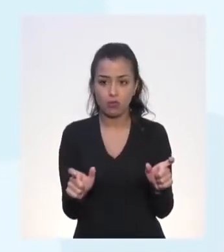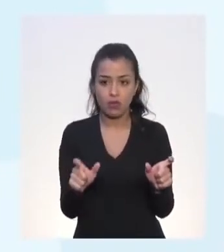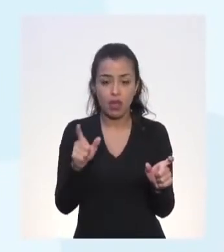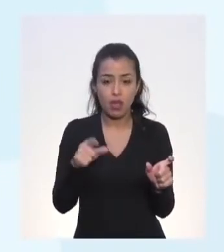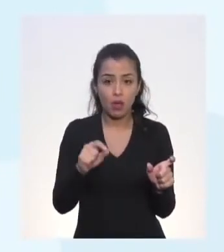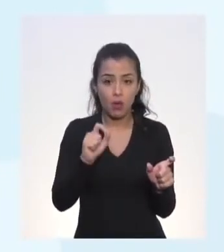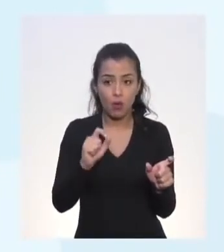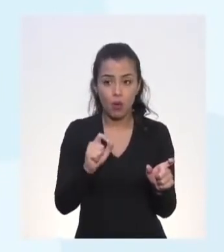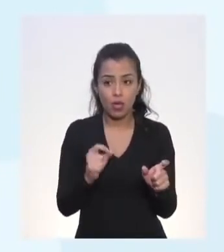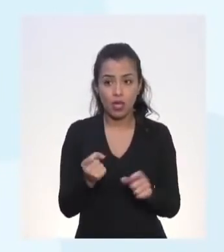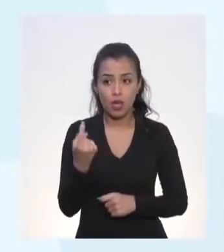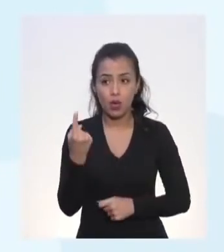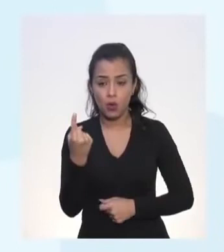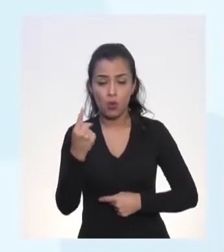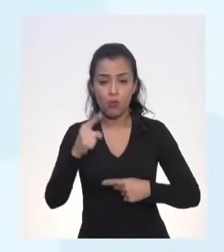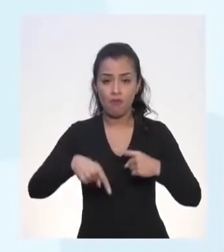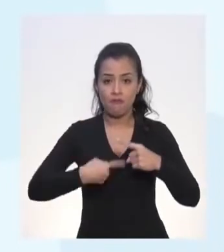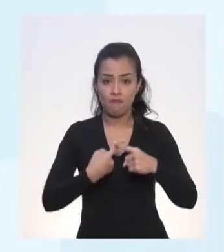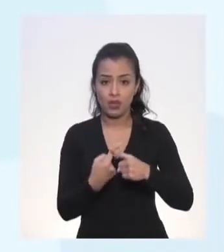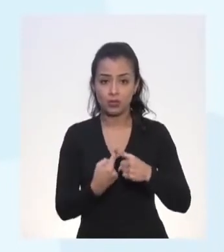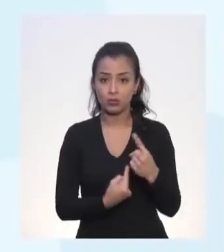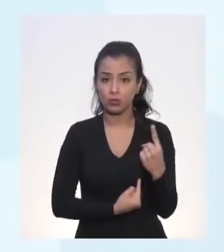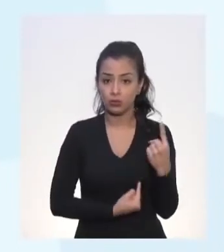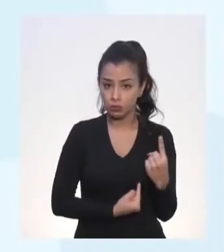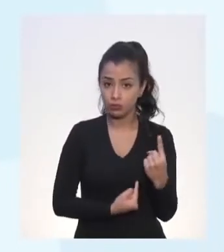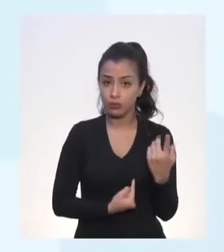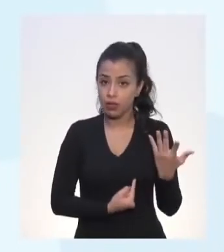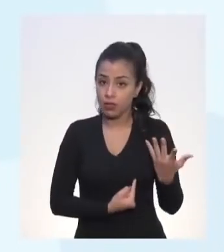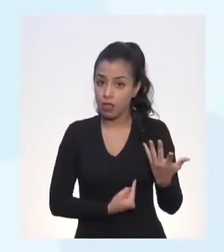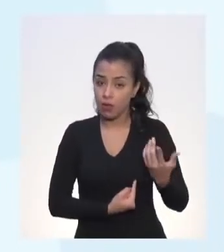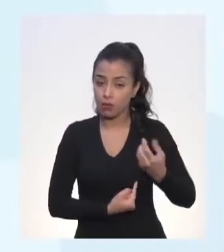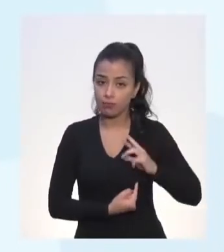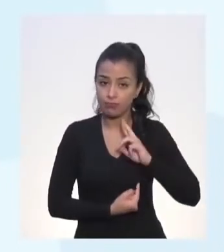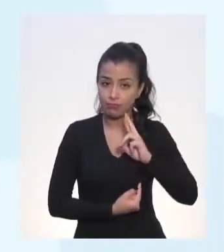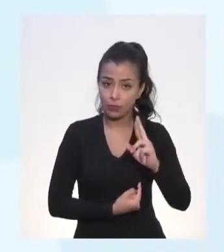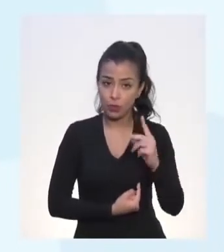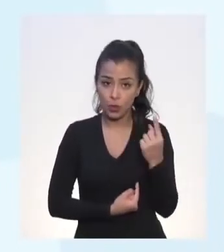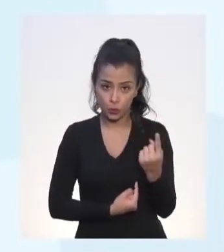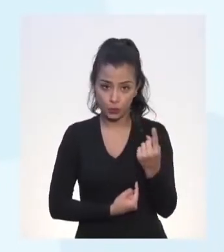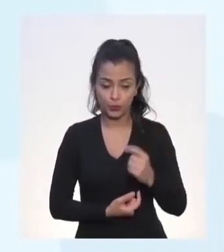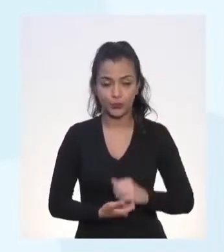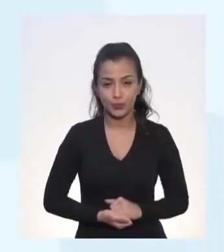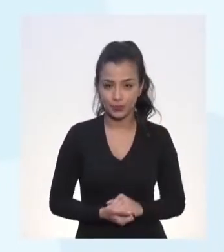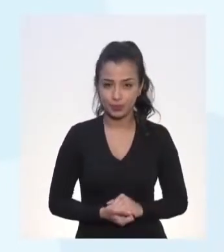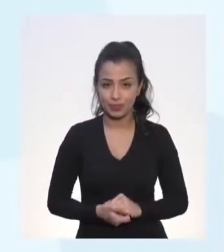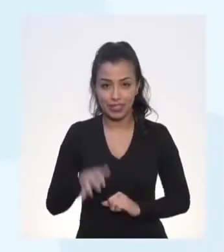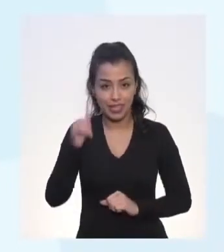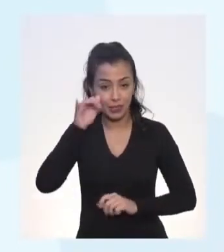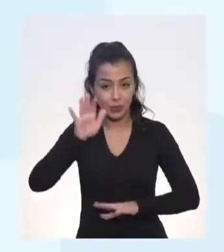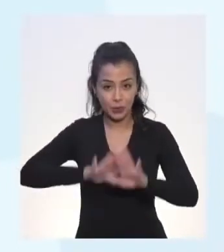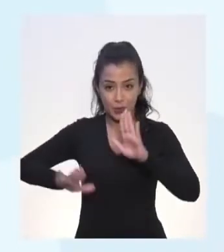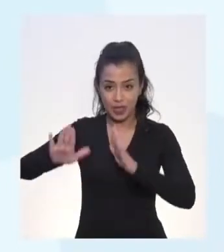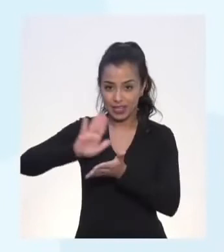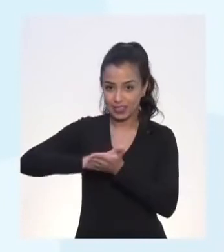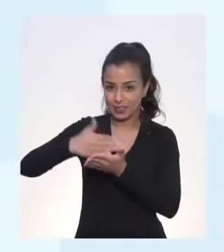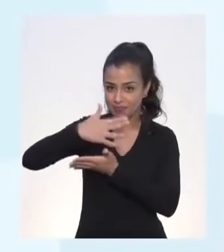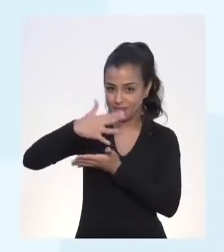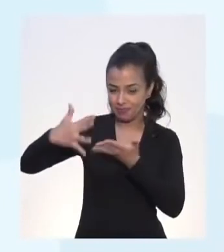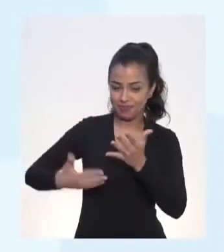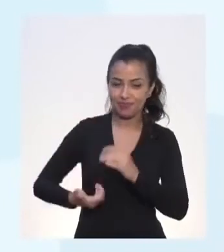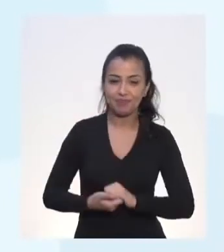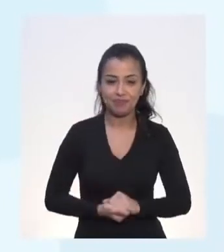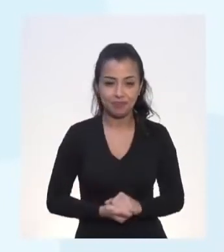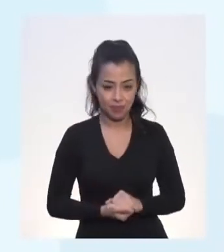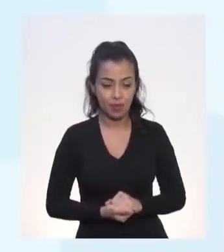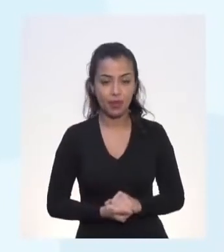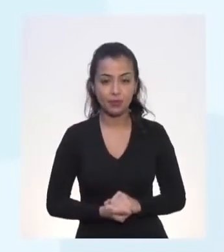1 vezes 1, portanto, 1. Não estou em cima da Libras, não? Não. tá ok? E aí, pelo